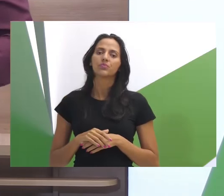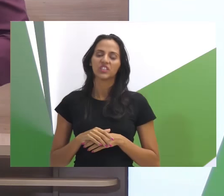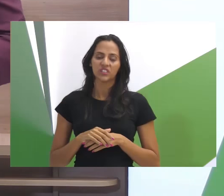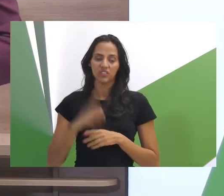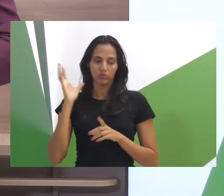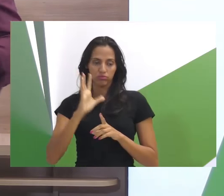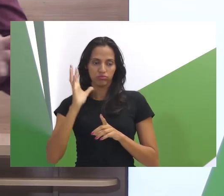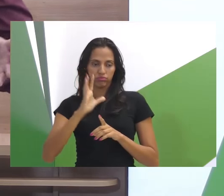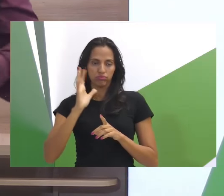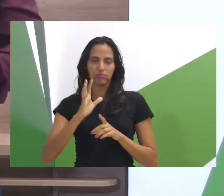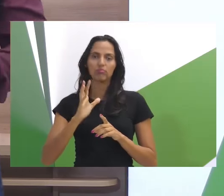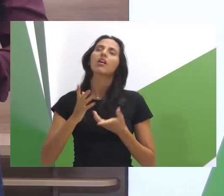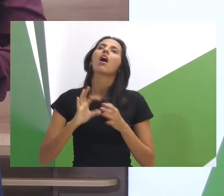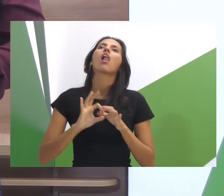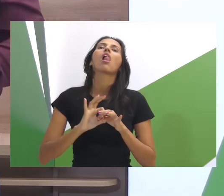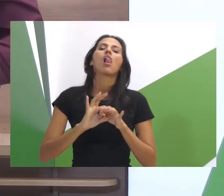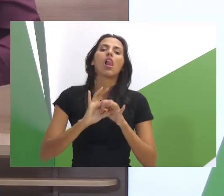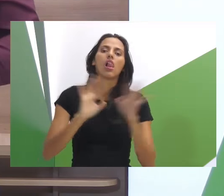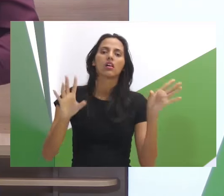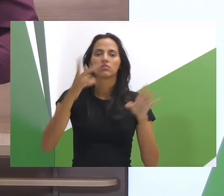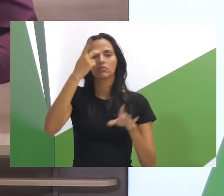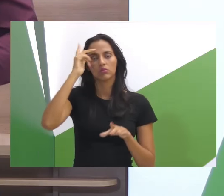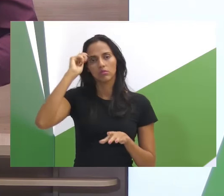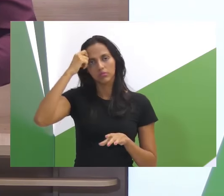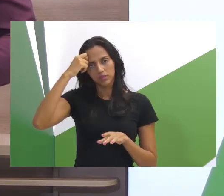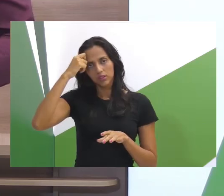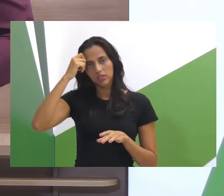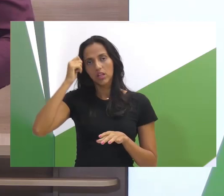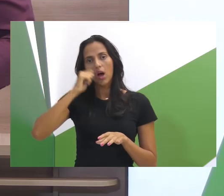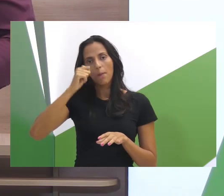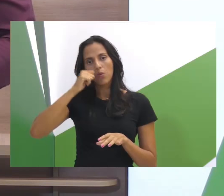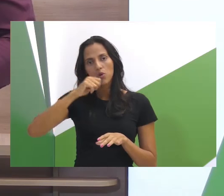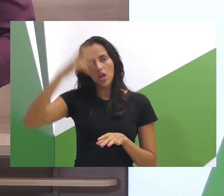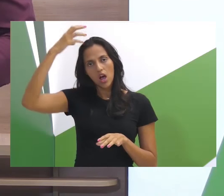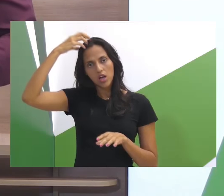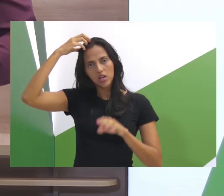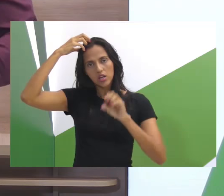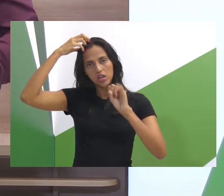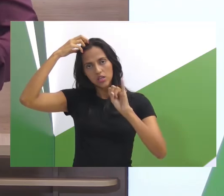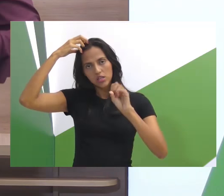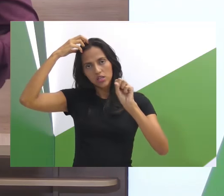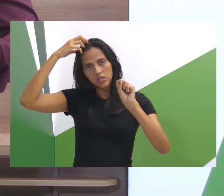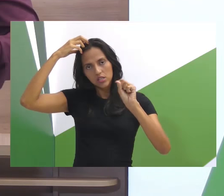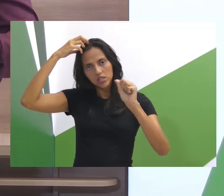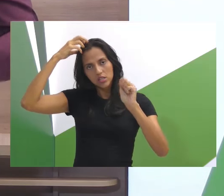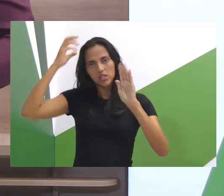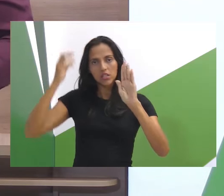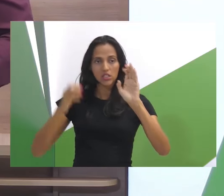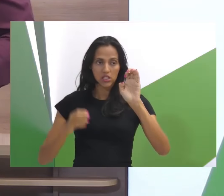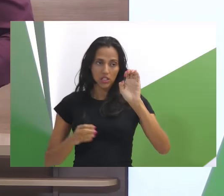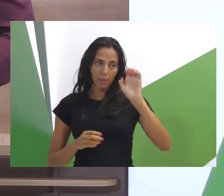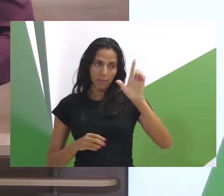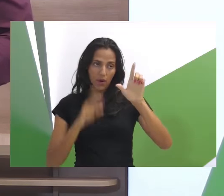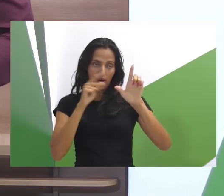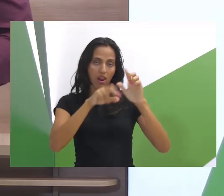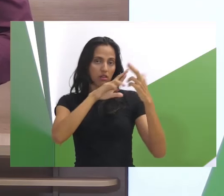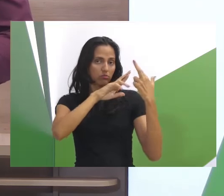a libertar os escravos. Então, a Princesa Isabel assina essa lei Áurea, dando liberdade aos escravos.